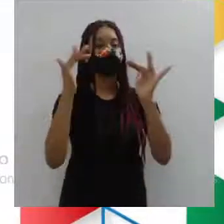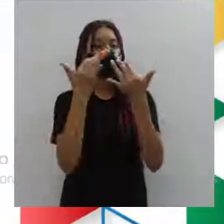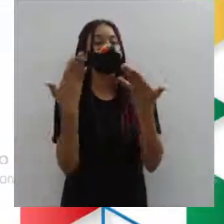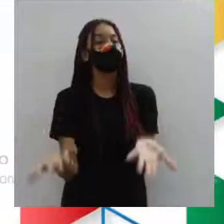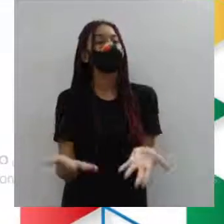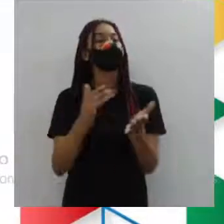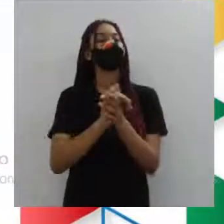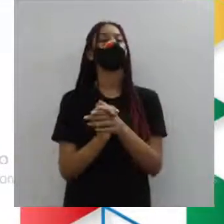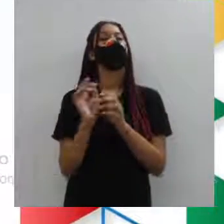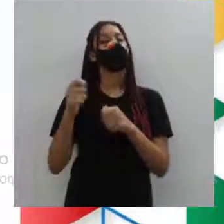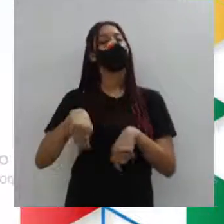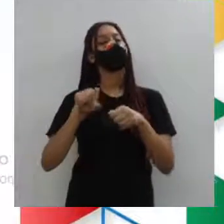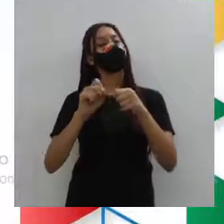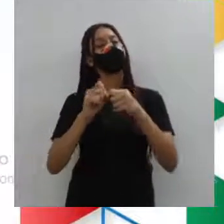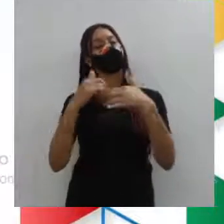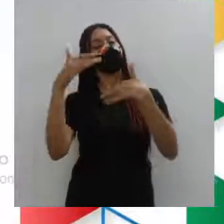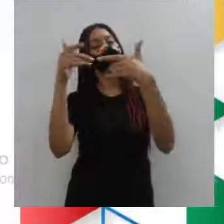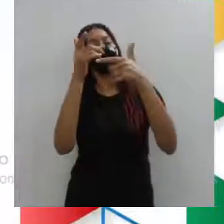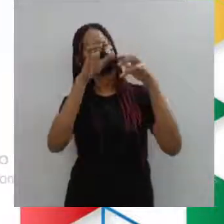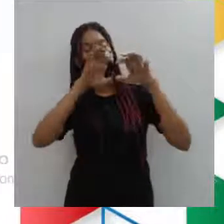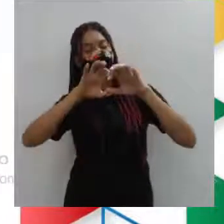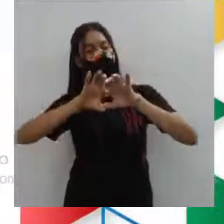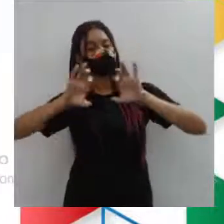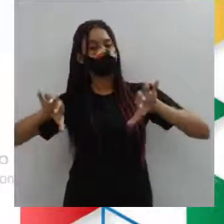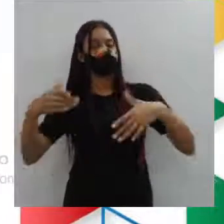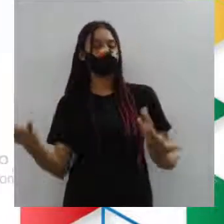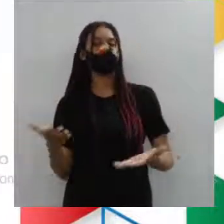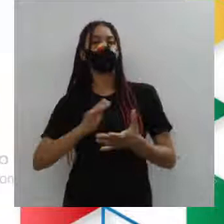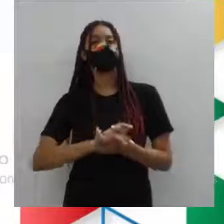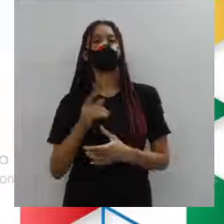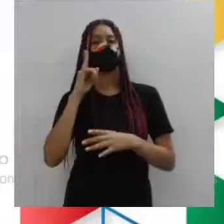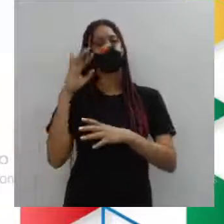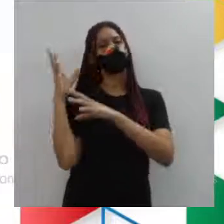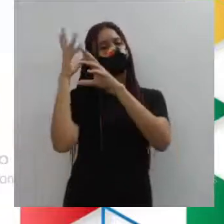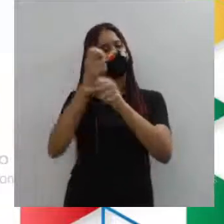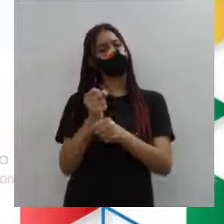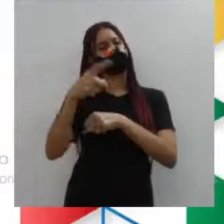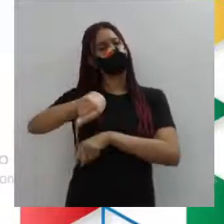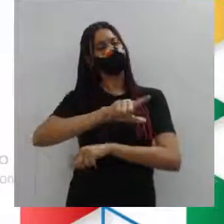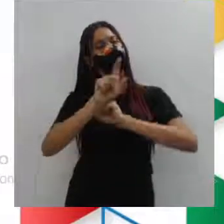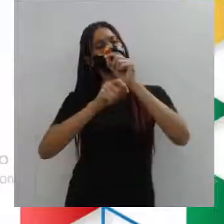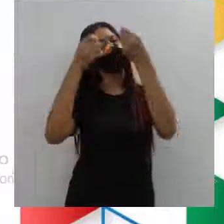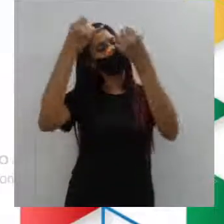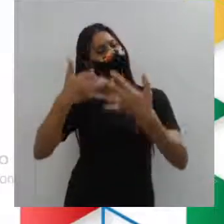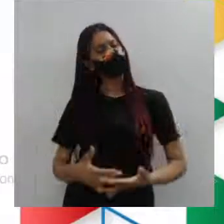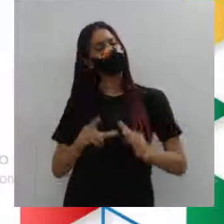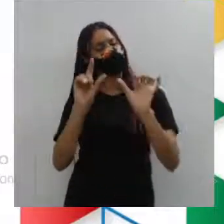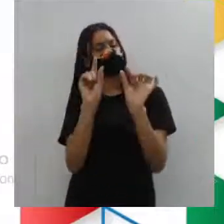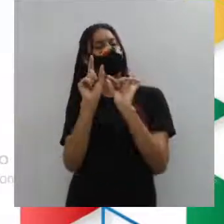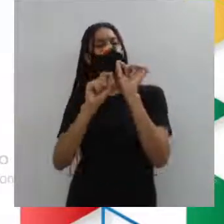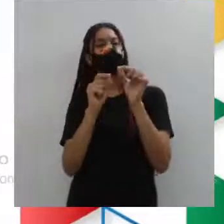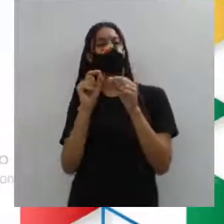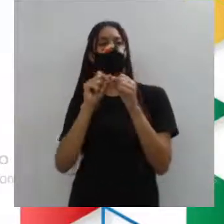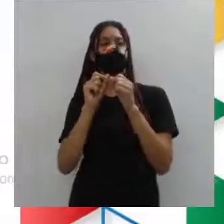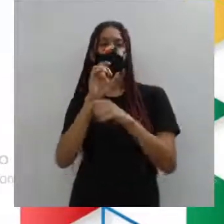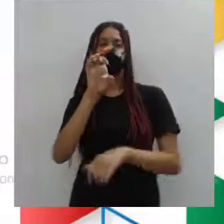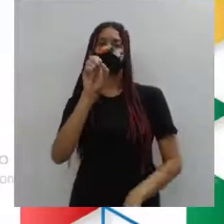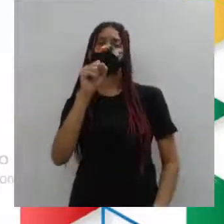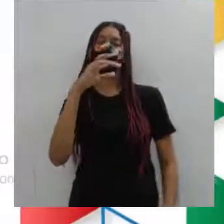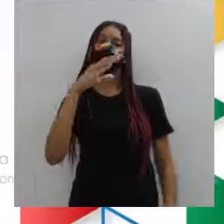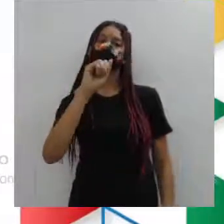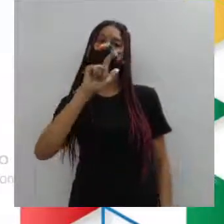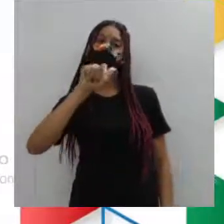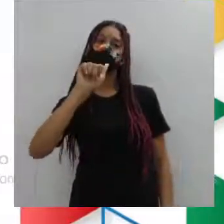se subdivide e é bom que você entenda disso. Vou trazer já a revisão para vocês, falando um pouquinho sobre isso, o tipo de escalas. Então tem